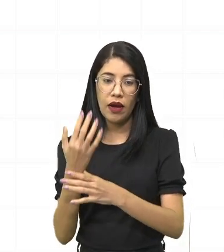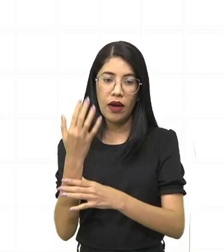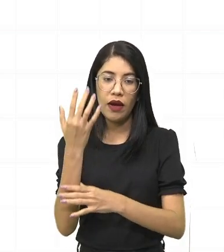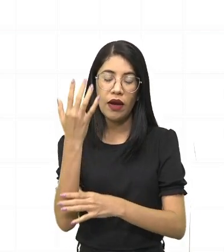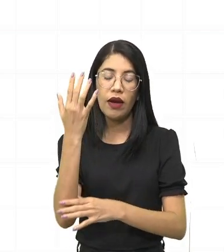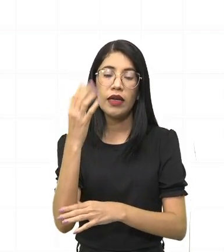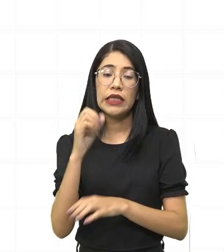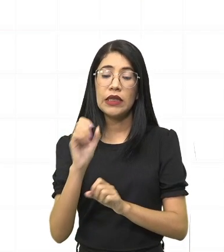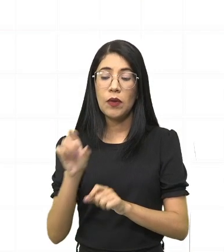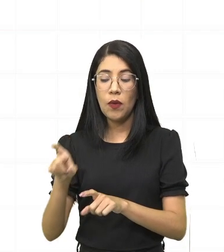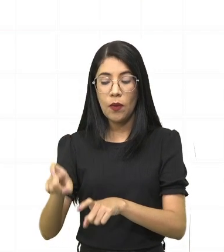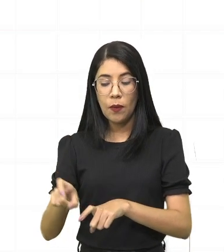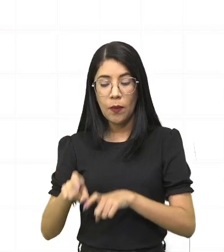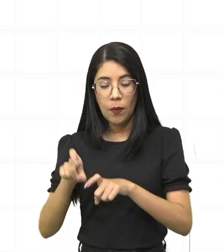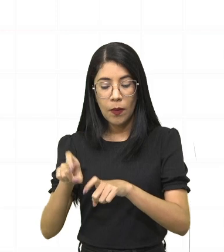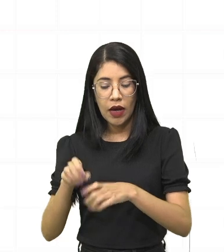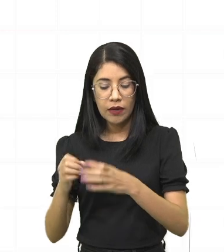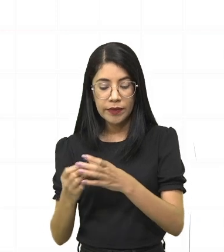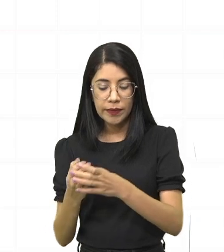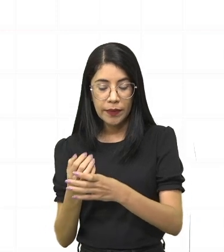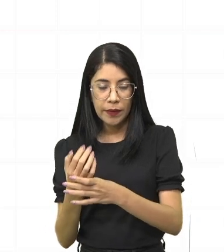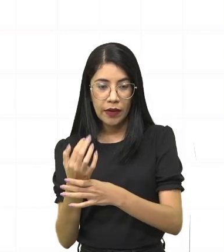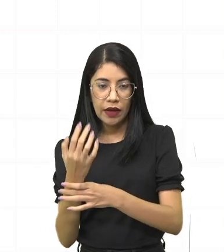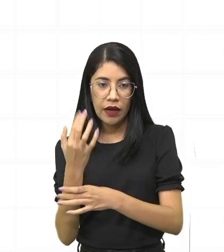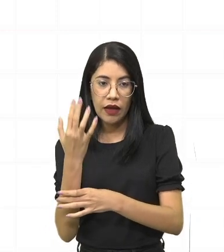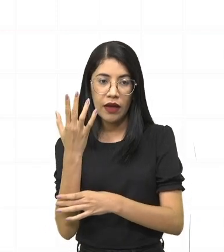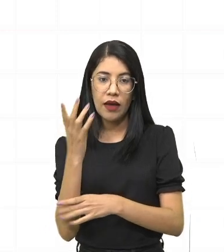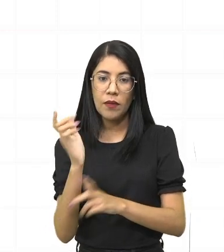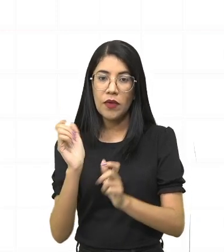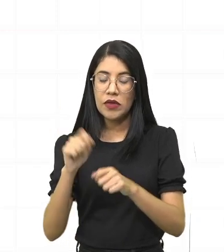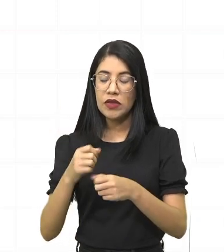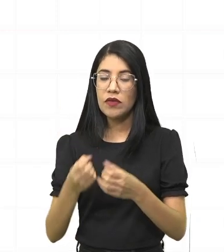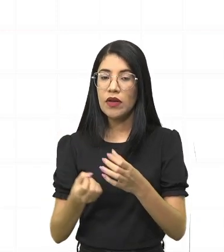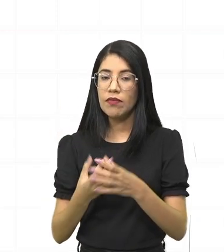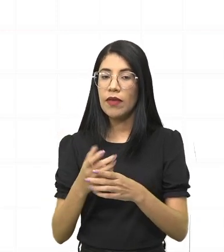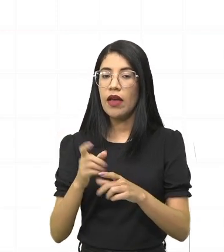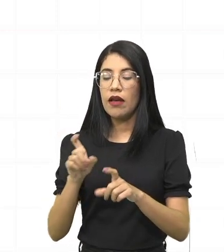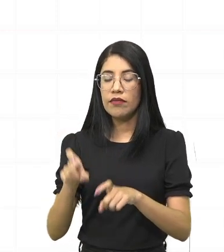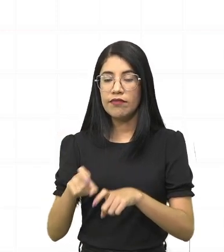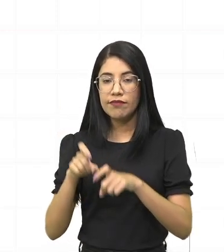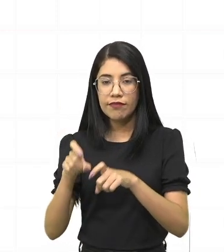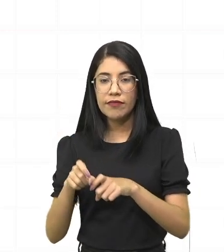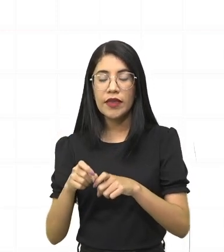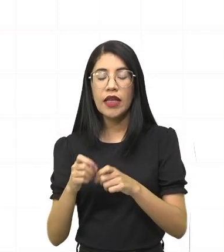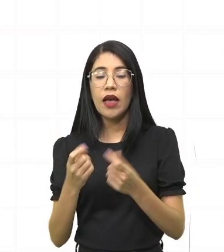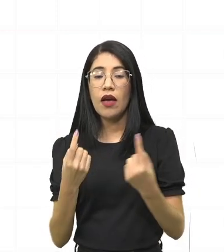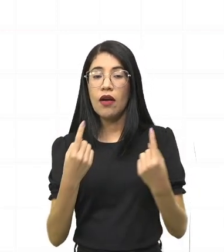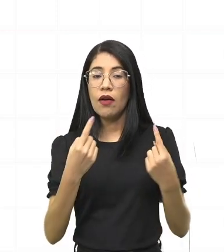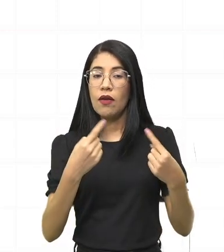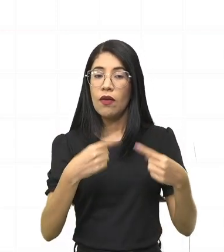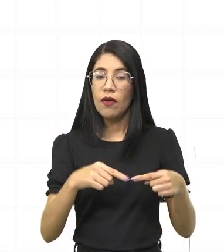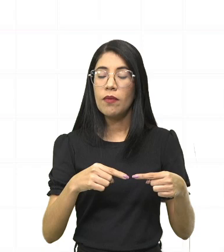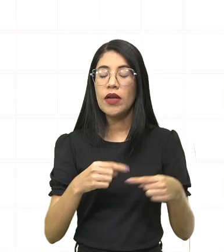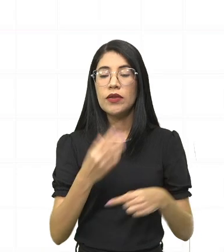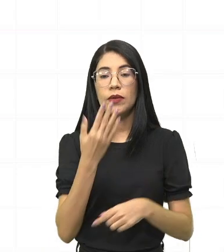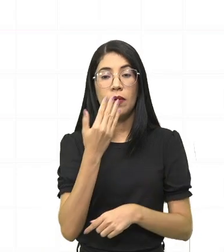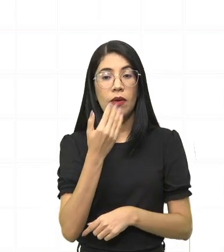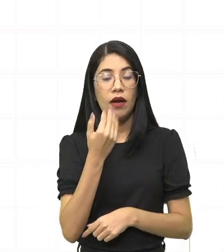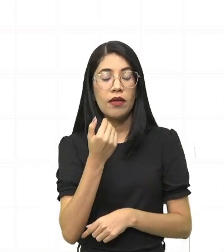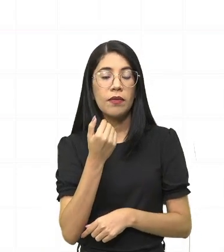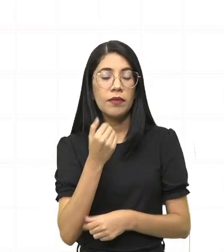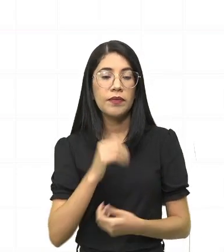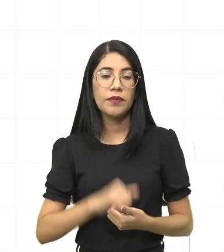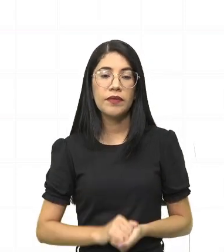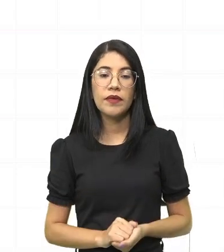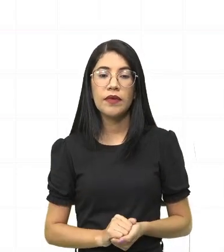o cultivo de plantas para a produção de biocombustíveis pode competir com a produção de alimentos. Isso aí,